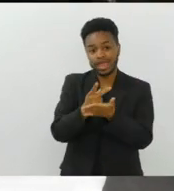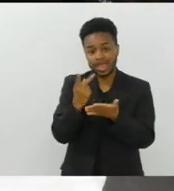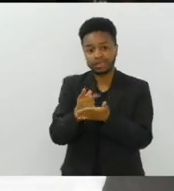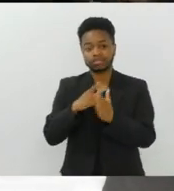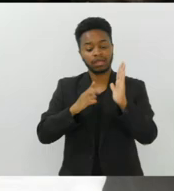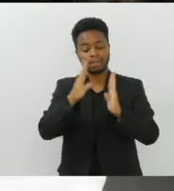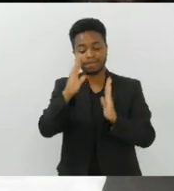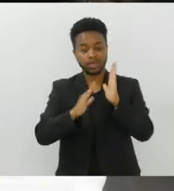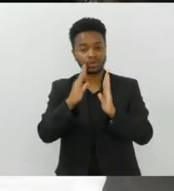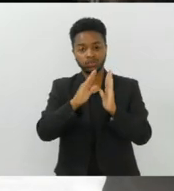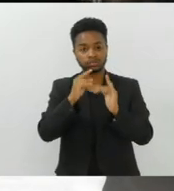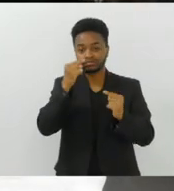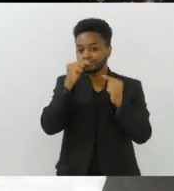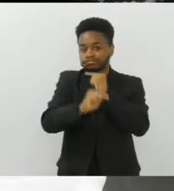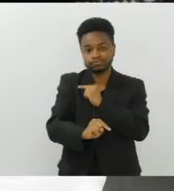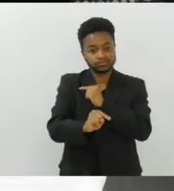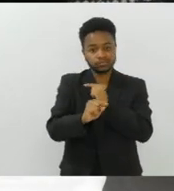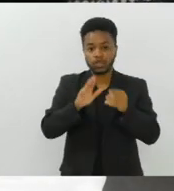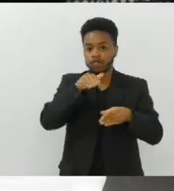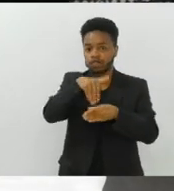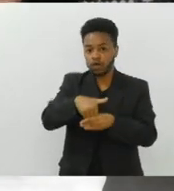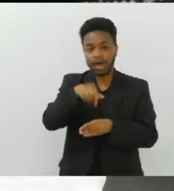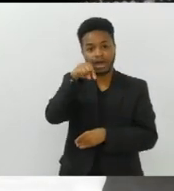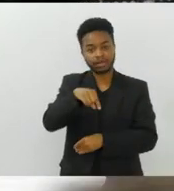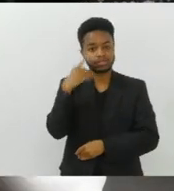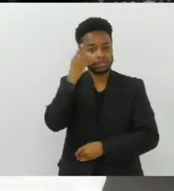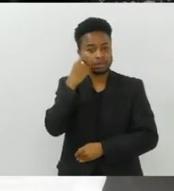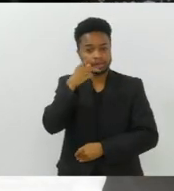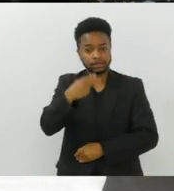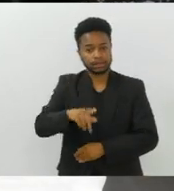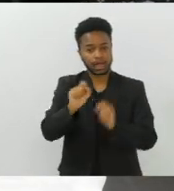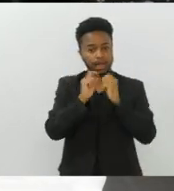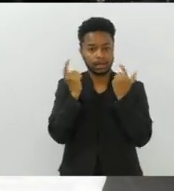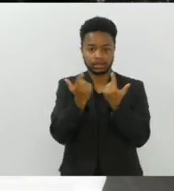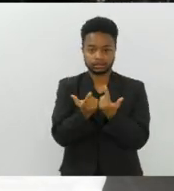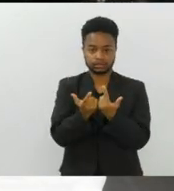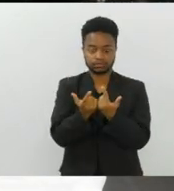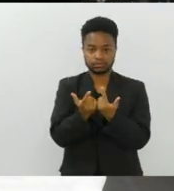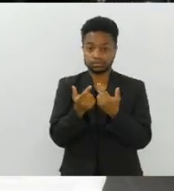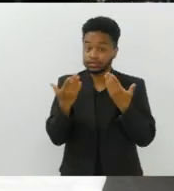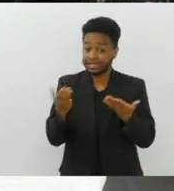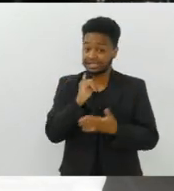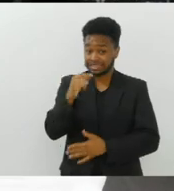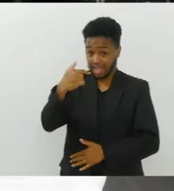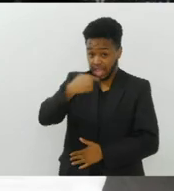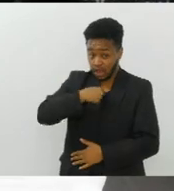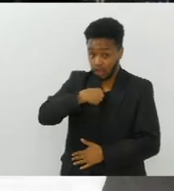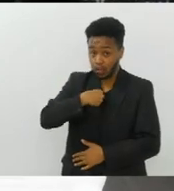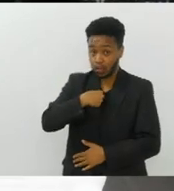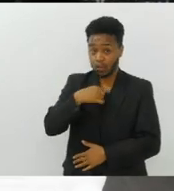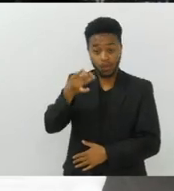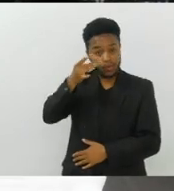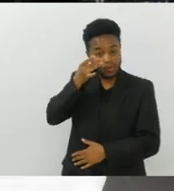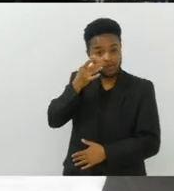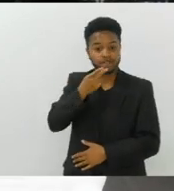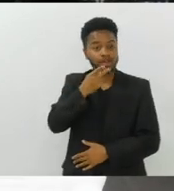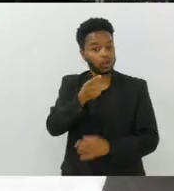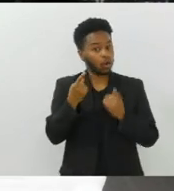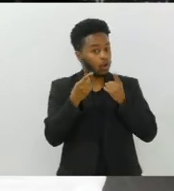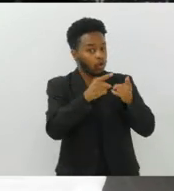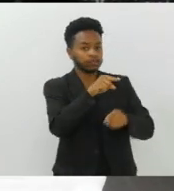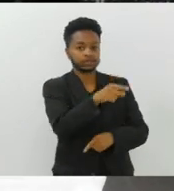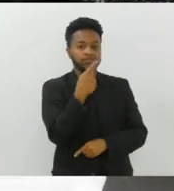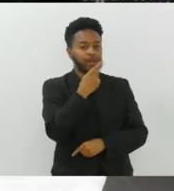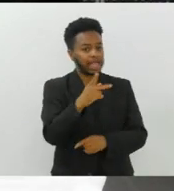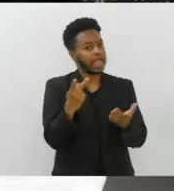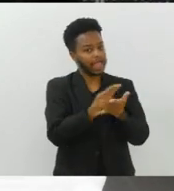que não foram deliberados e nem votados pelos deputados desta casa. E quando eu, pessoalmente, o critiquei, dizendo: não